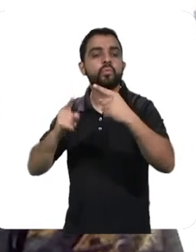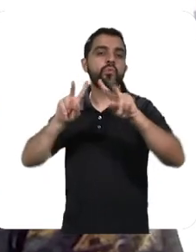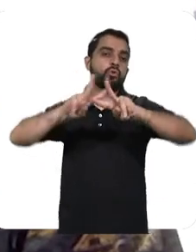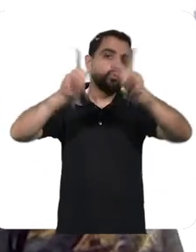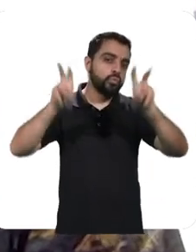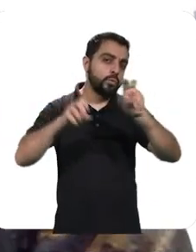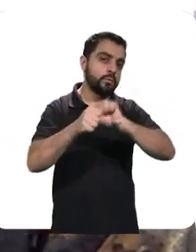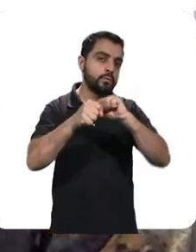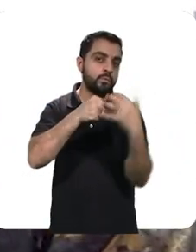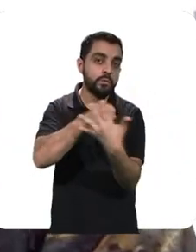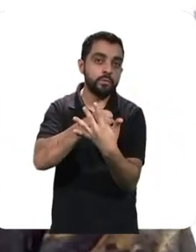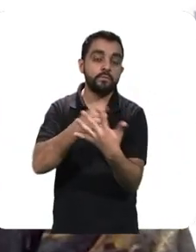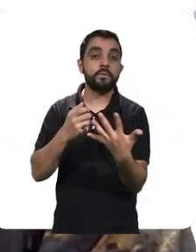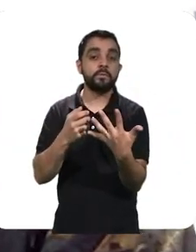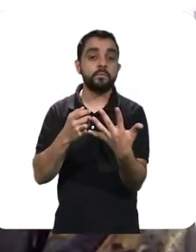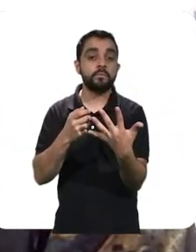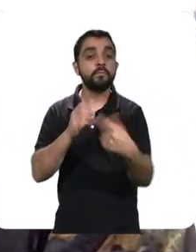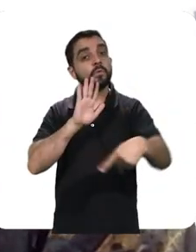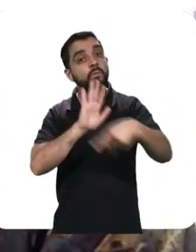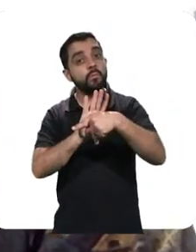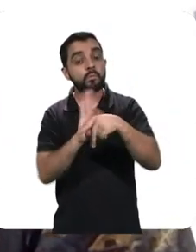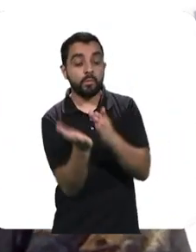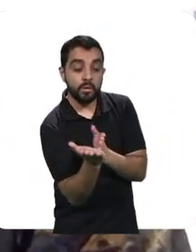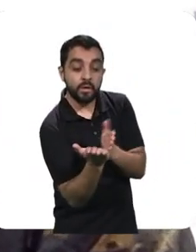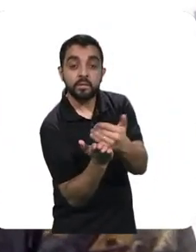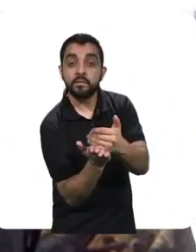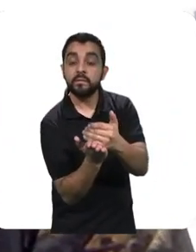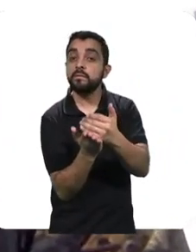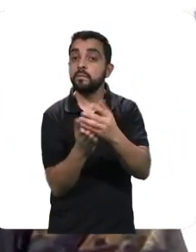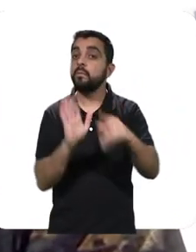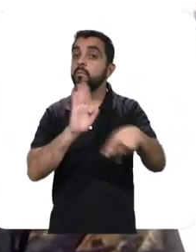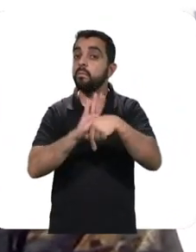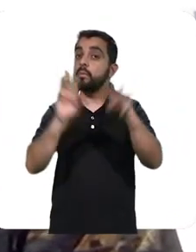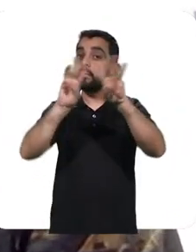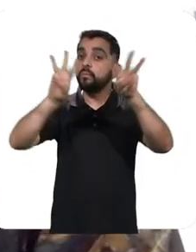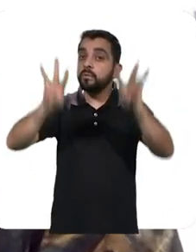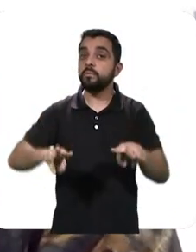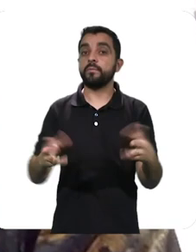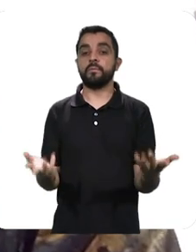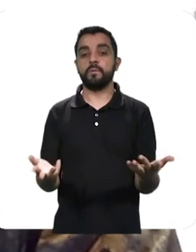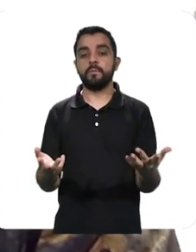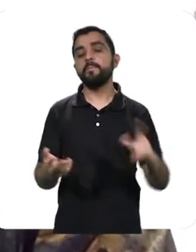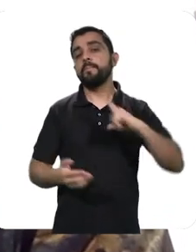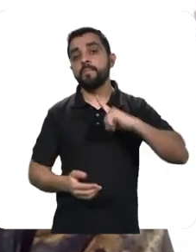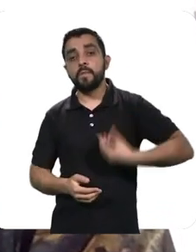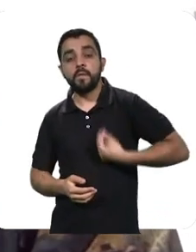telefone. E isso é uma ação de extensão da universidade. A gente tem já,